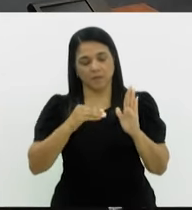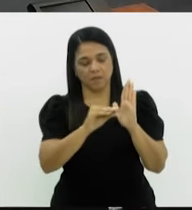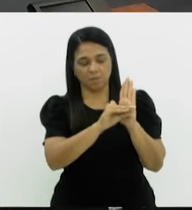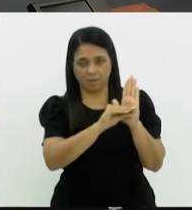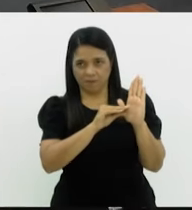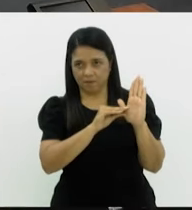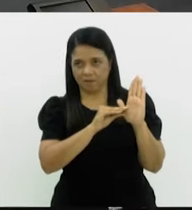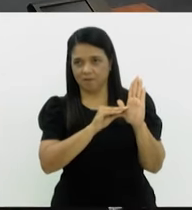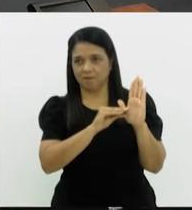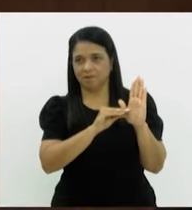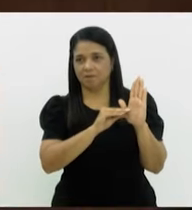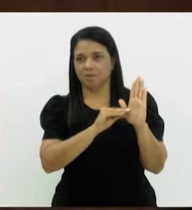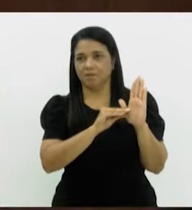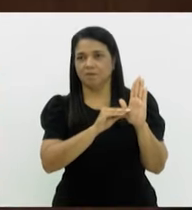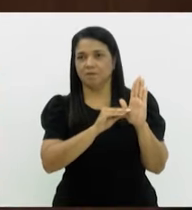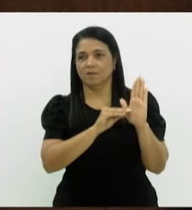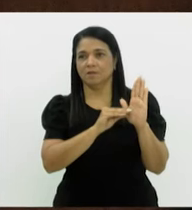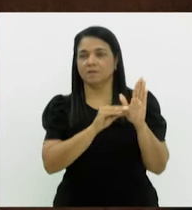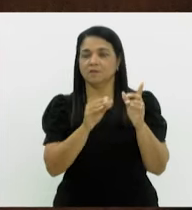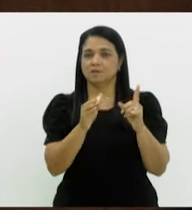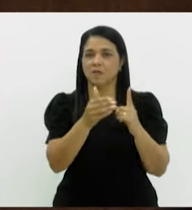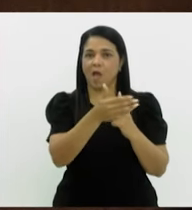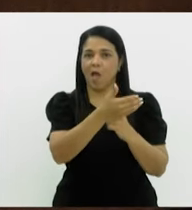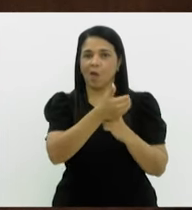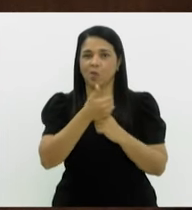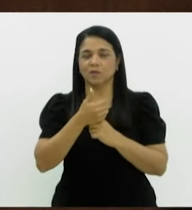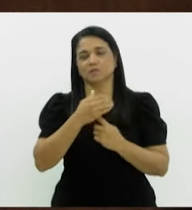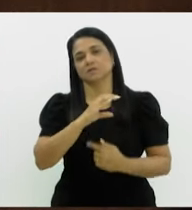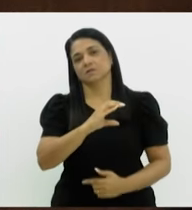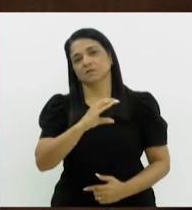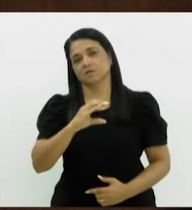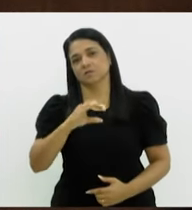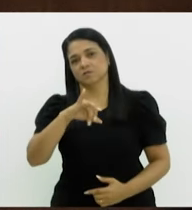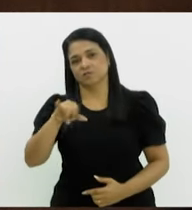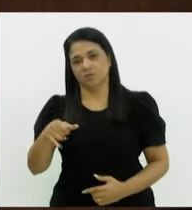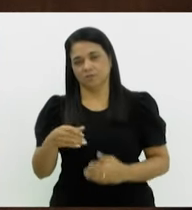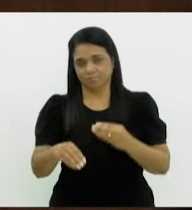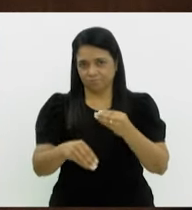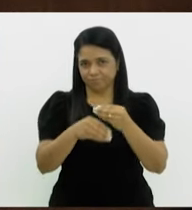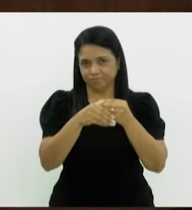emenda, porque está sendo acolhida na CCJ.